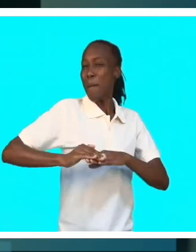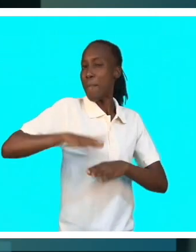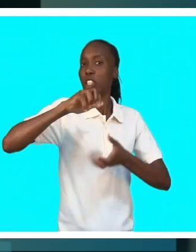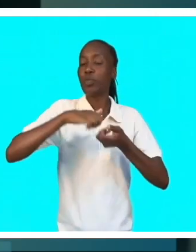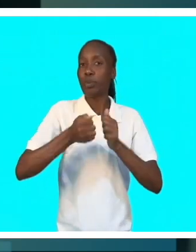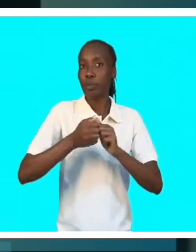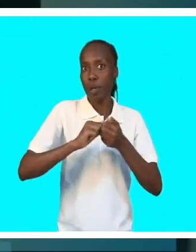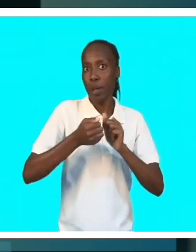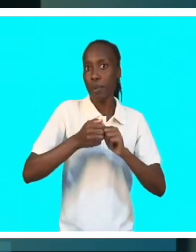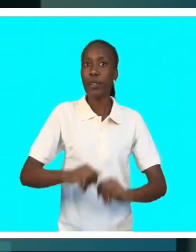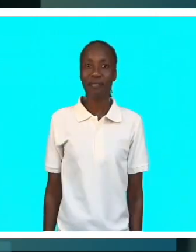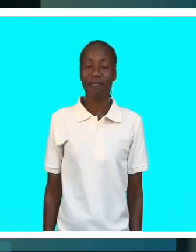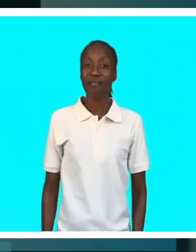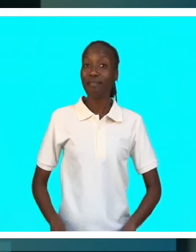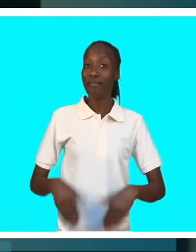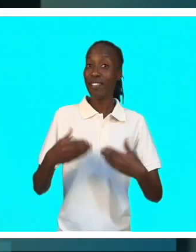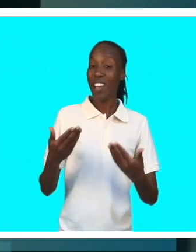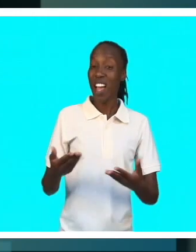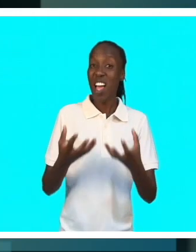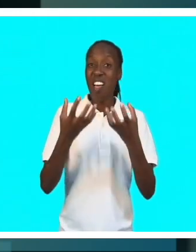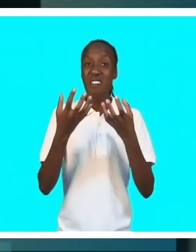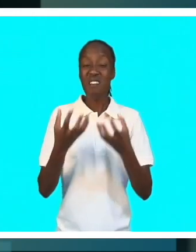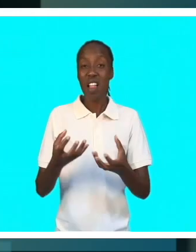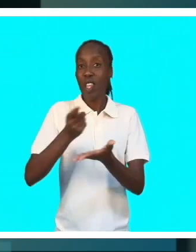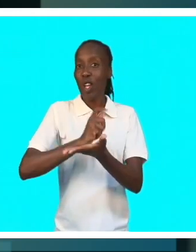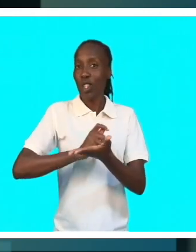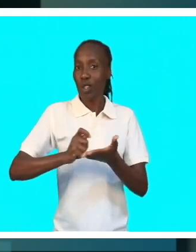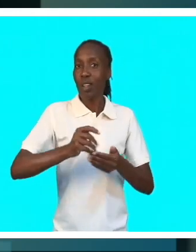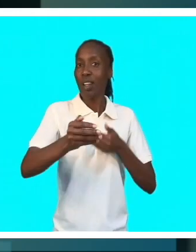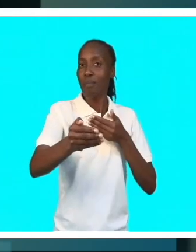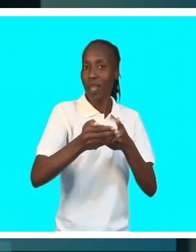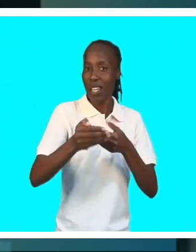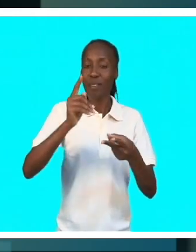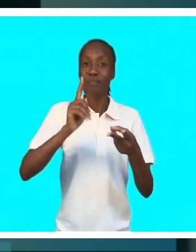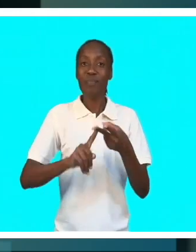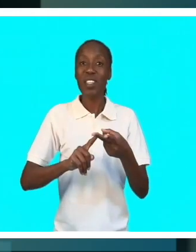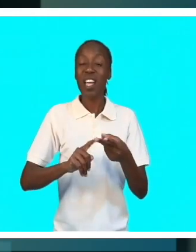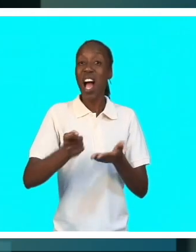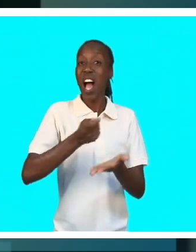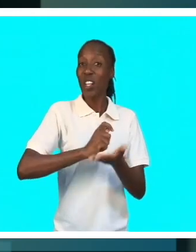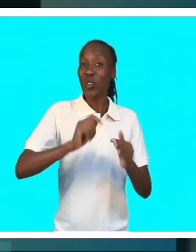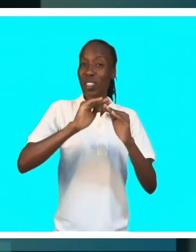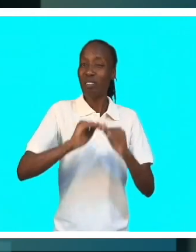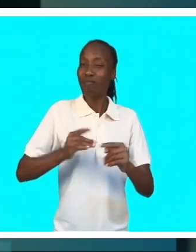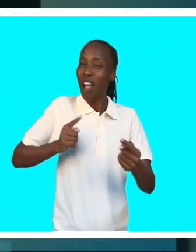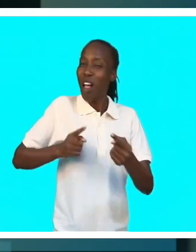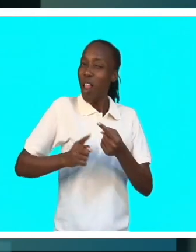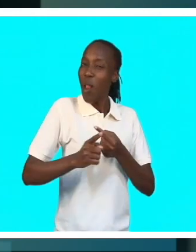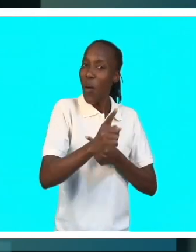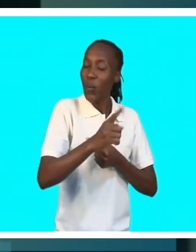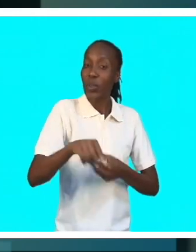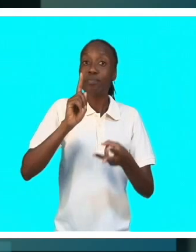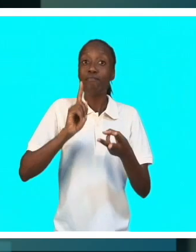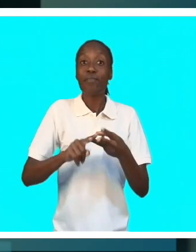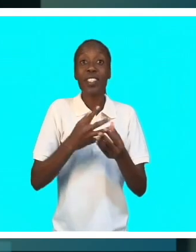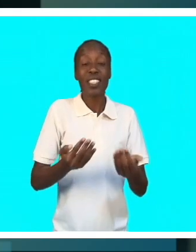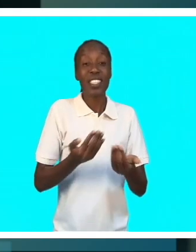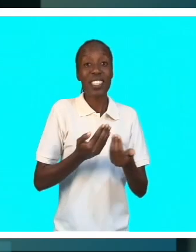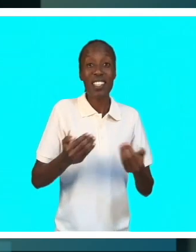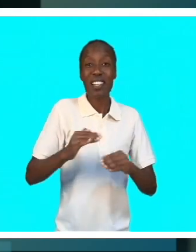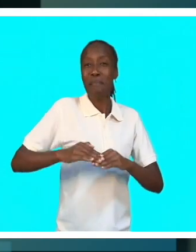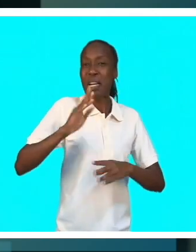áreas críticas. Aqui não temos escola perto. A escola encontra-se muito longe. As